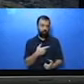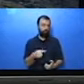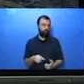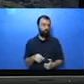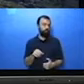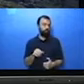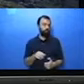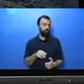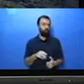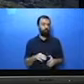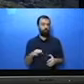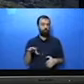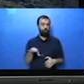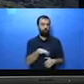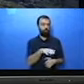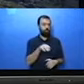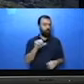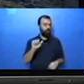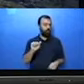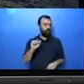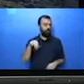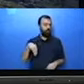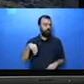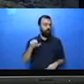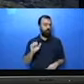amazônica. Então, terra,